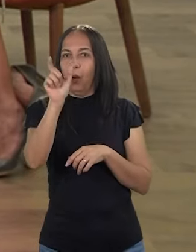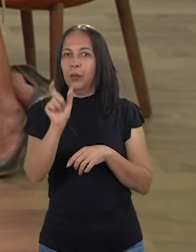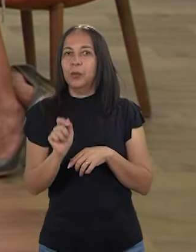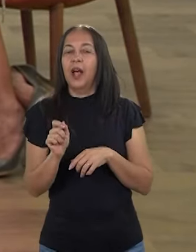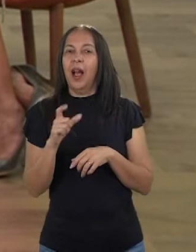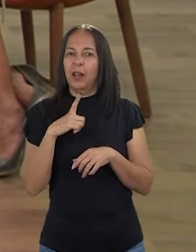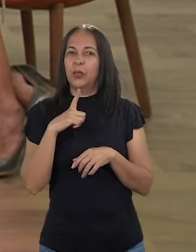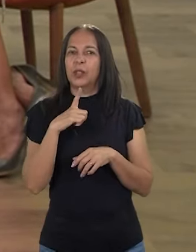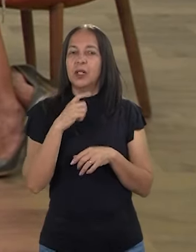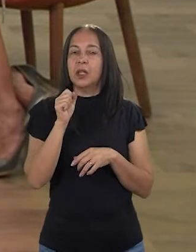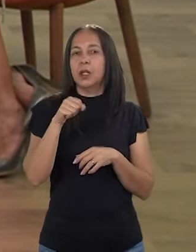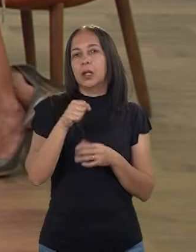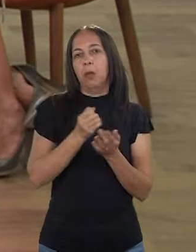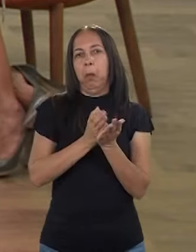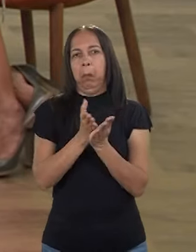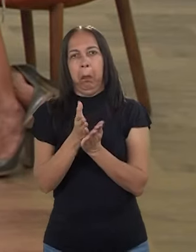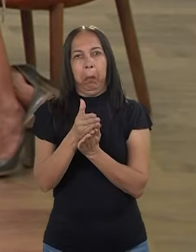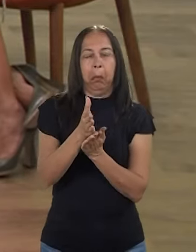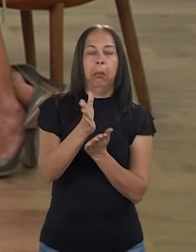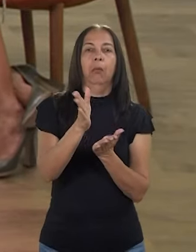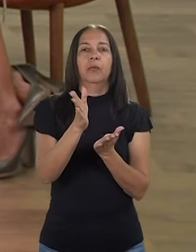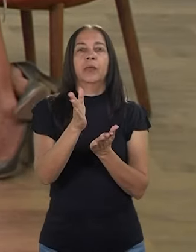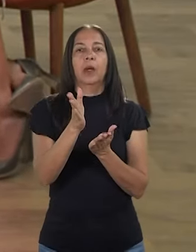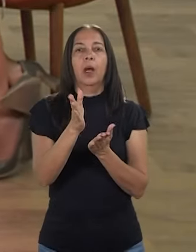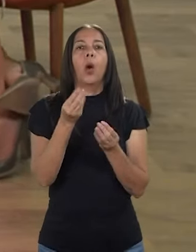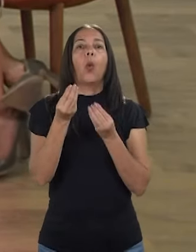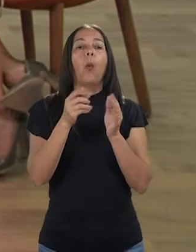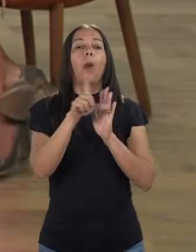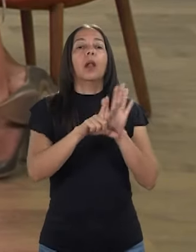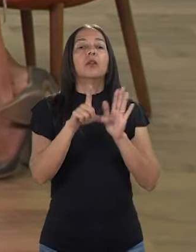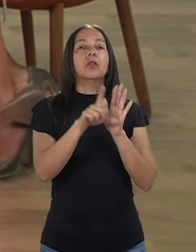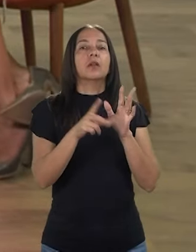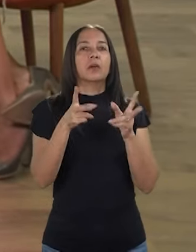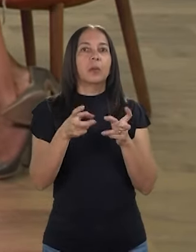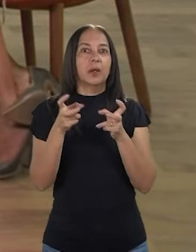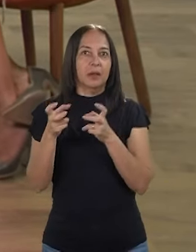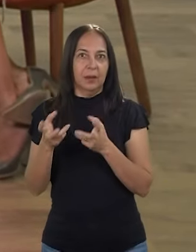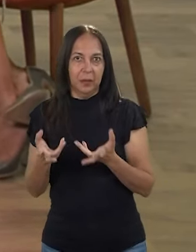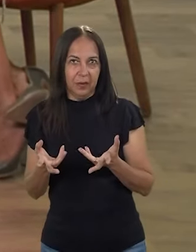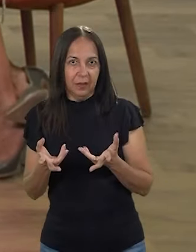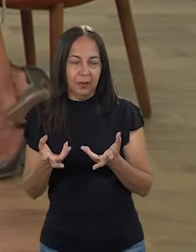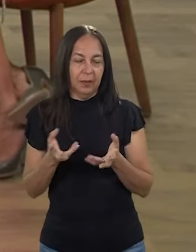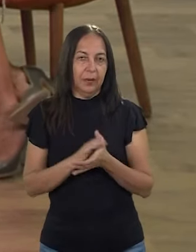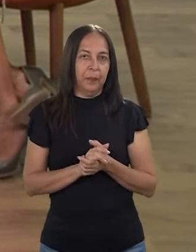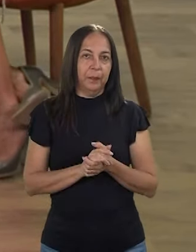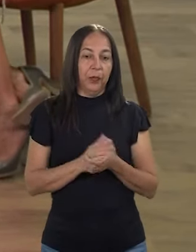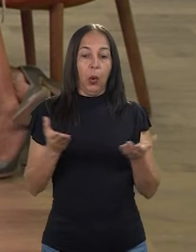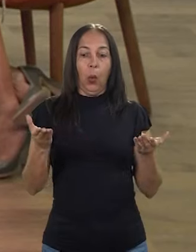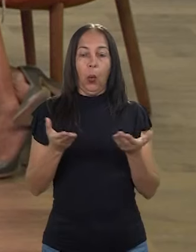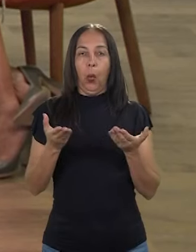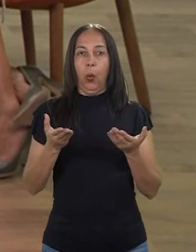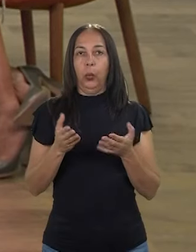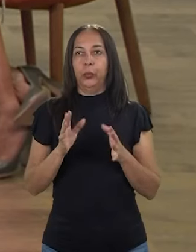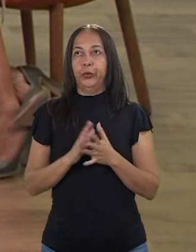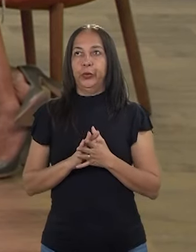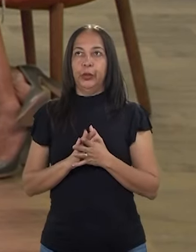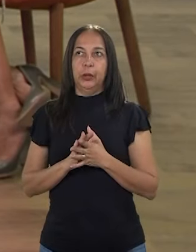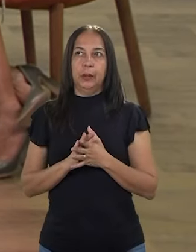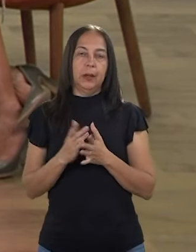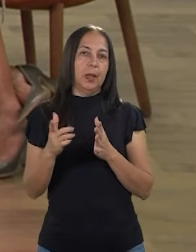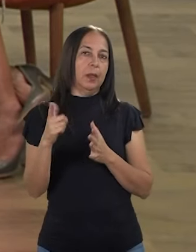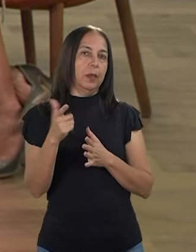vai ter sim um algoritmo enado E aí a legislação olha para isso em que ponto eh a gente hoje a gente utiliza a